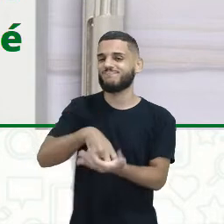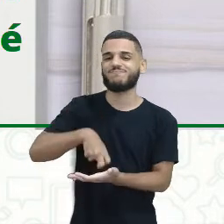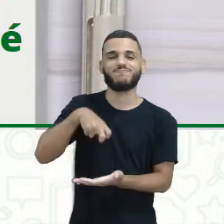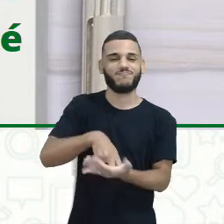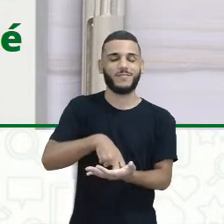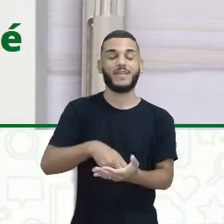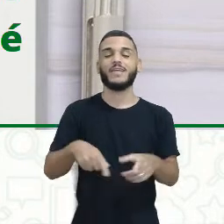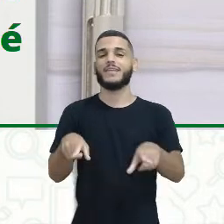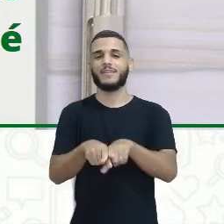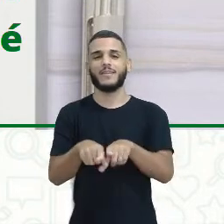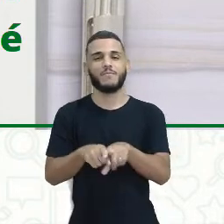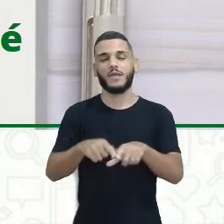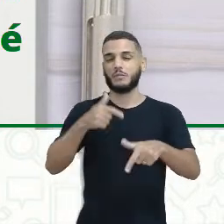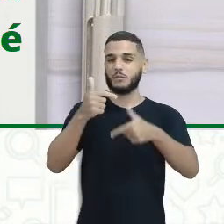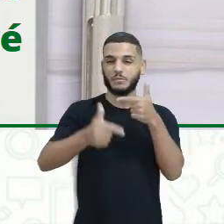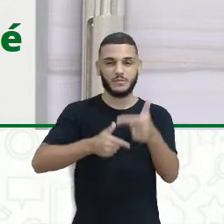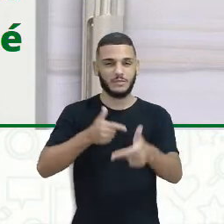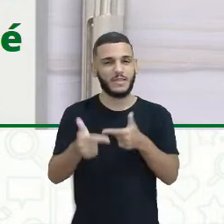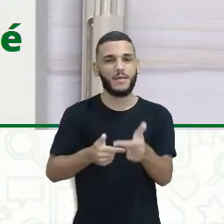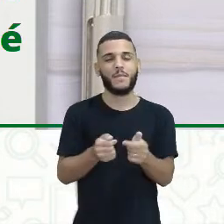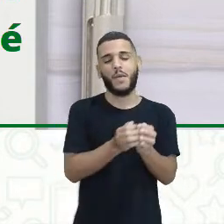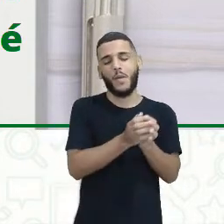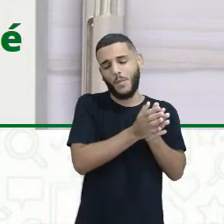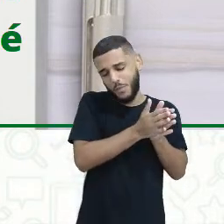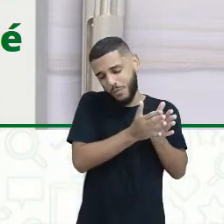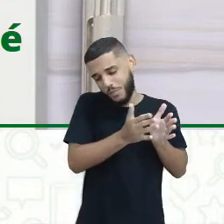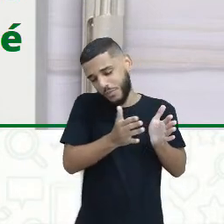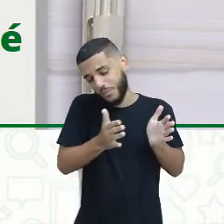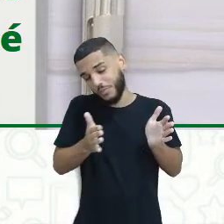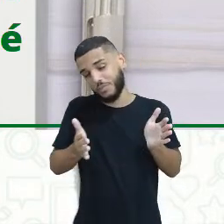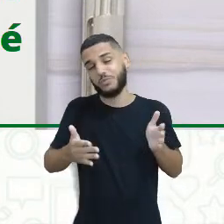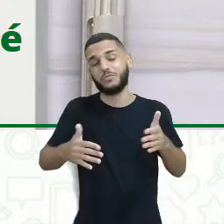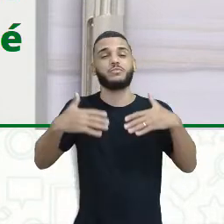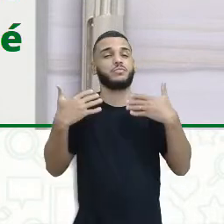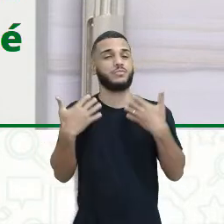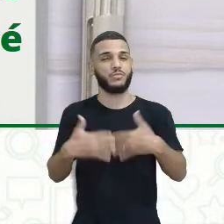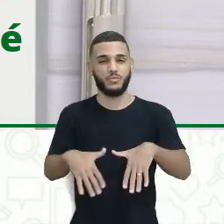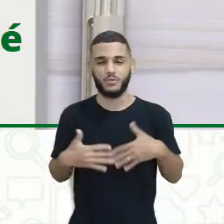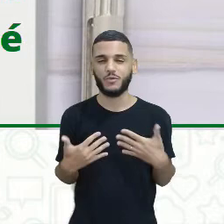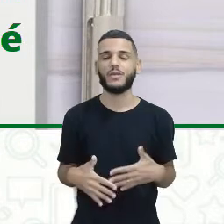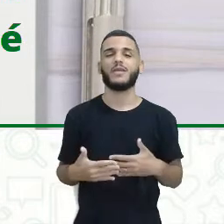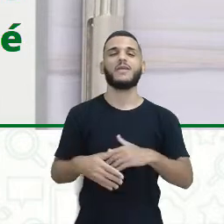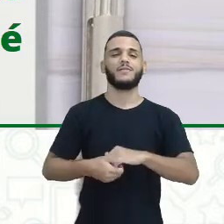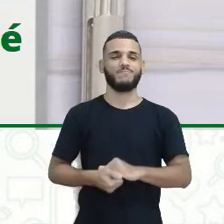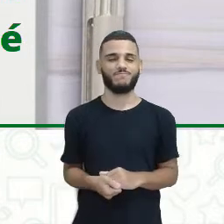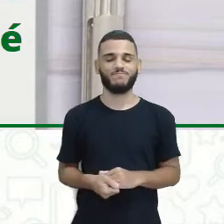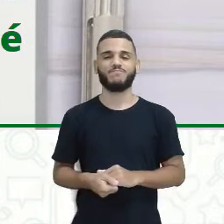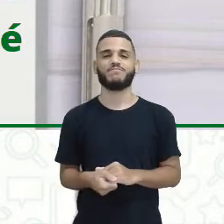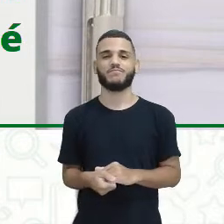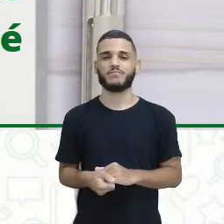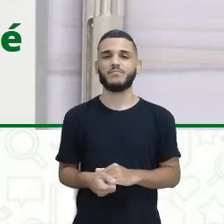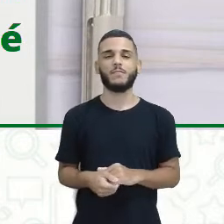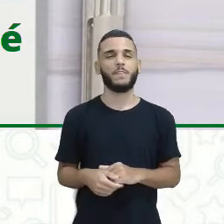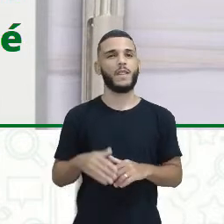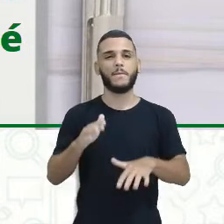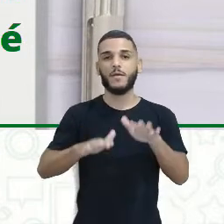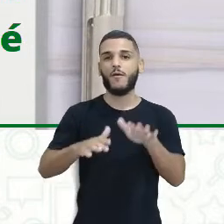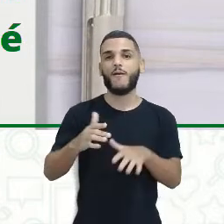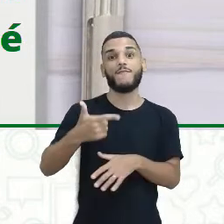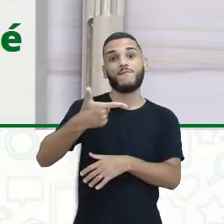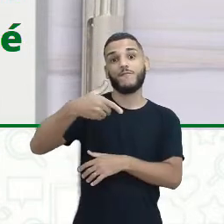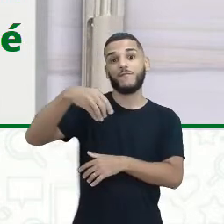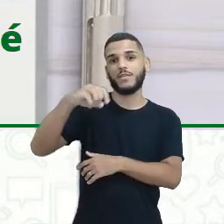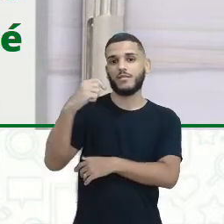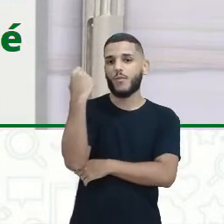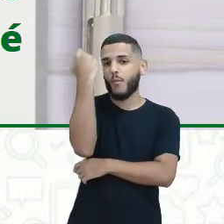jornada de trabalho desses negros e negras escravizados, ela podia se estender até 20 horas de